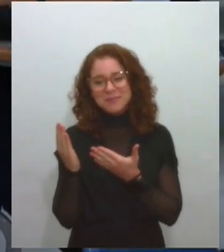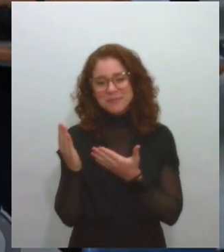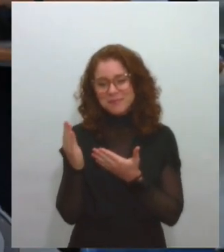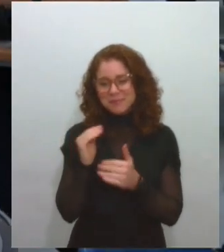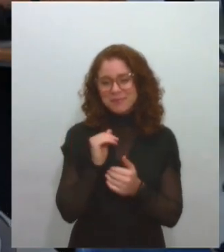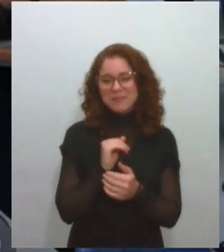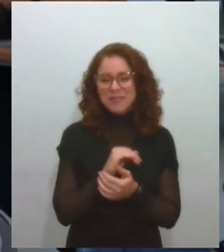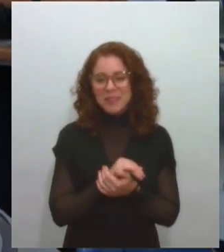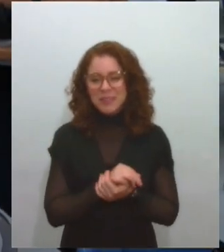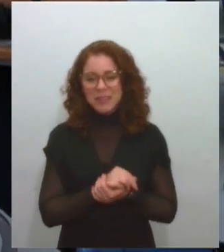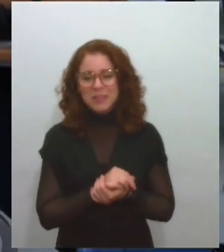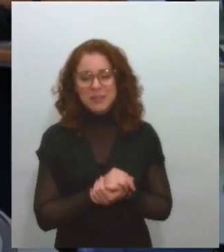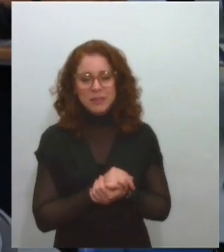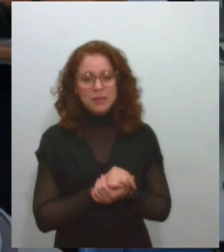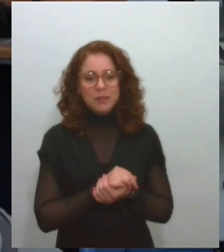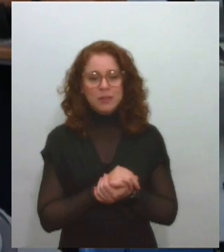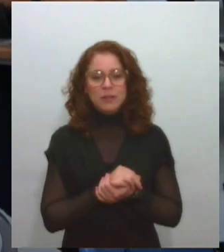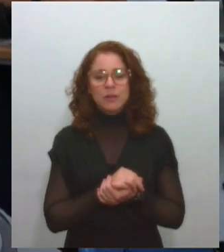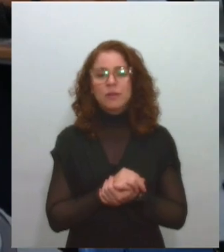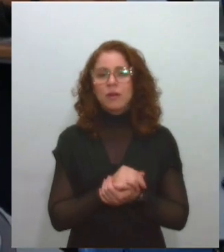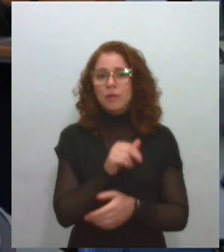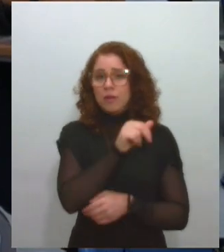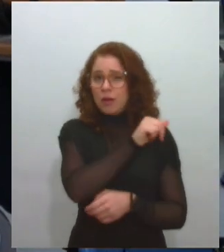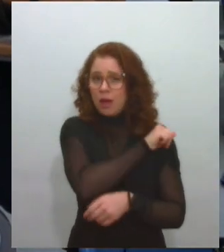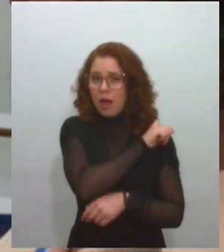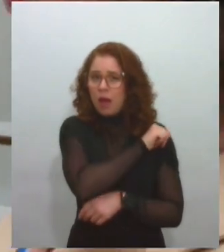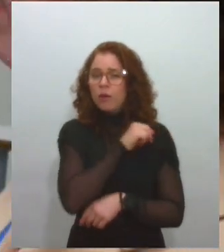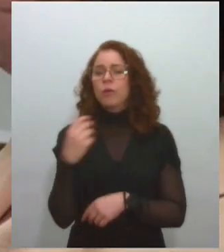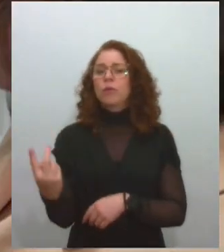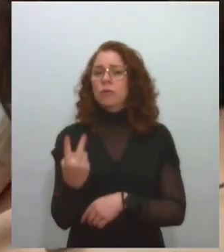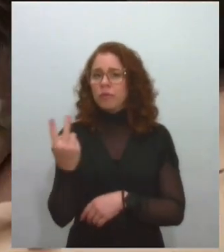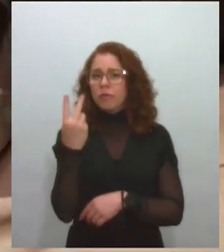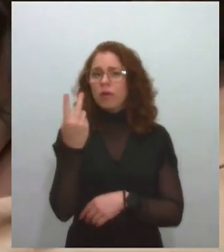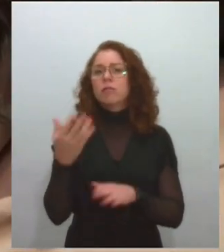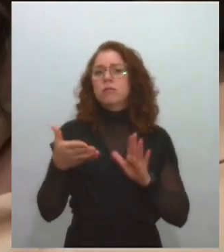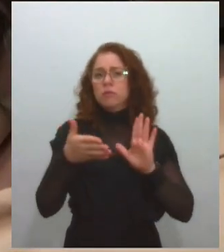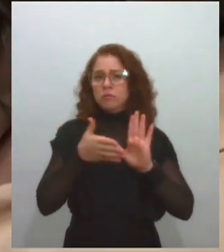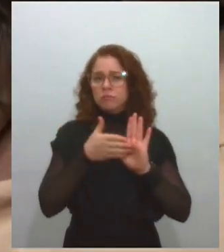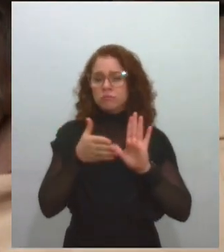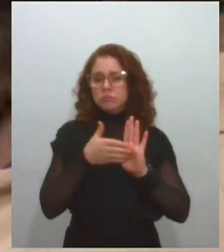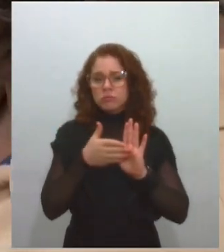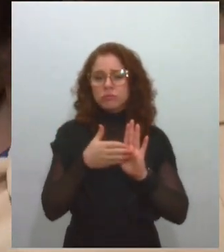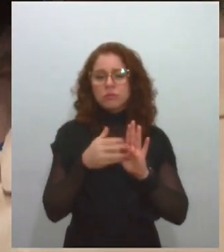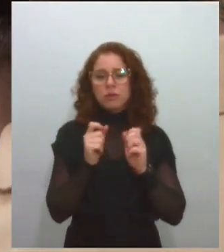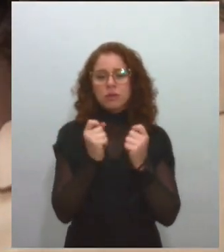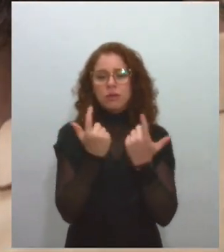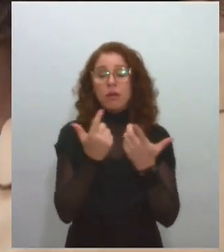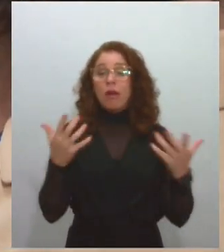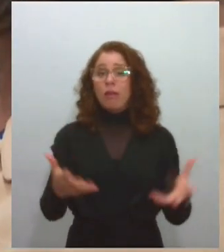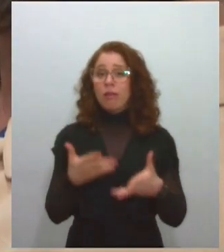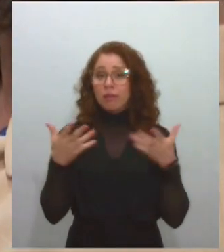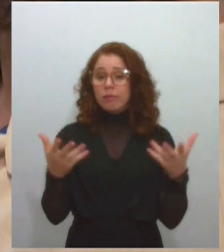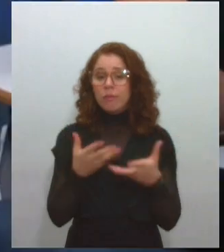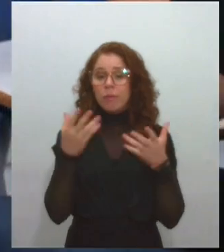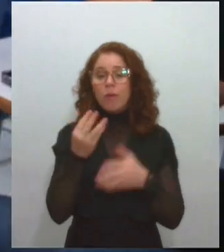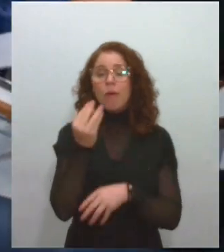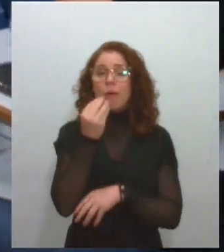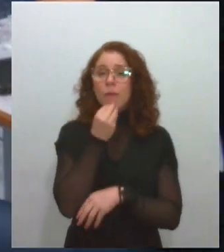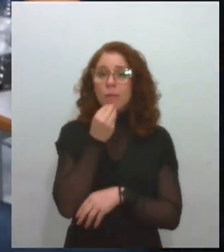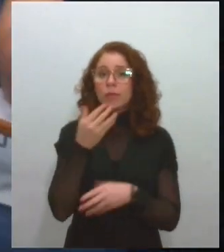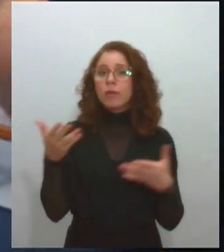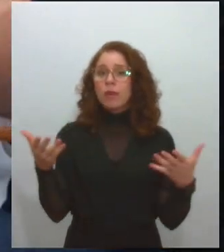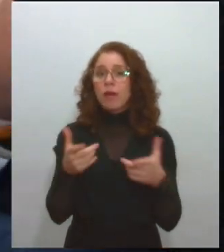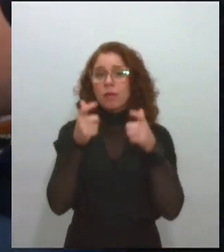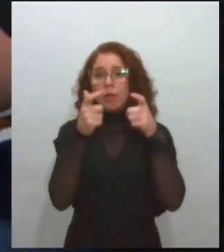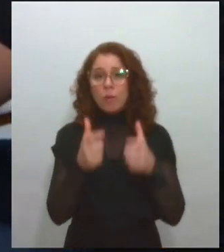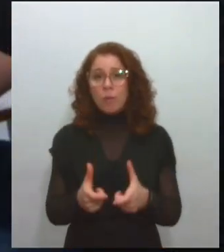www.al.se.leg.br/rio. Os estudantes valorizaram a iniciativa da Alese e se animaram com a possibilidade de terem um espaço de credibilidade